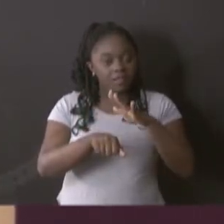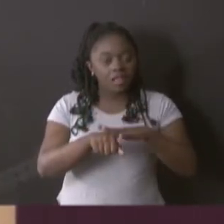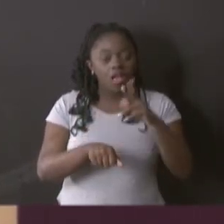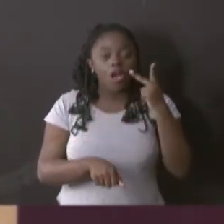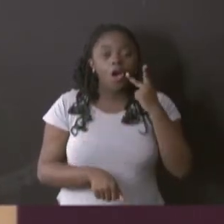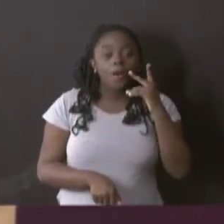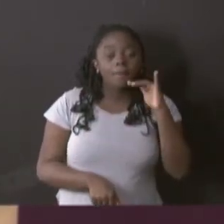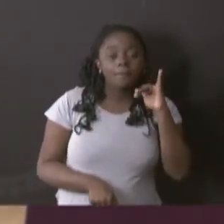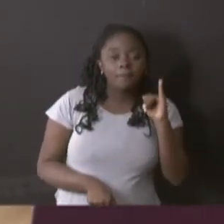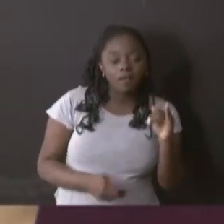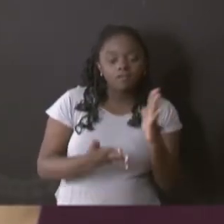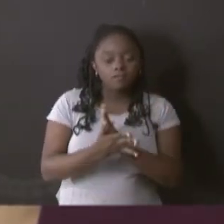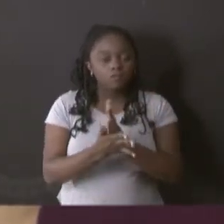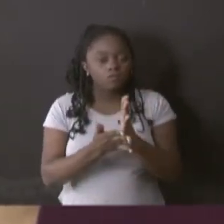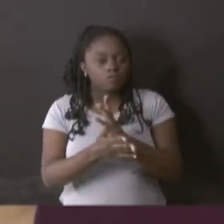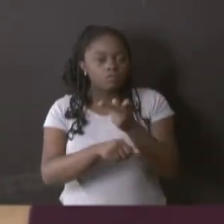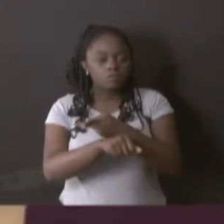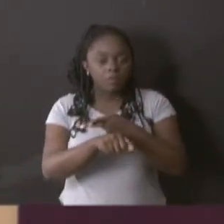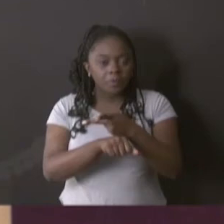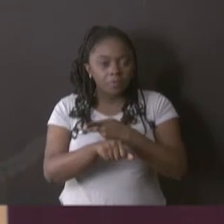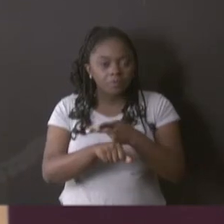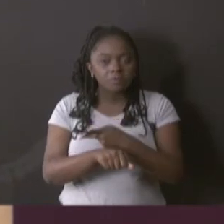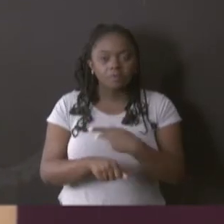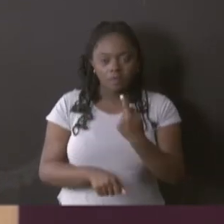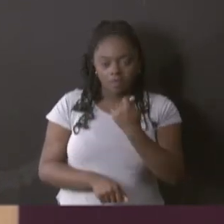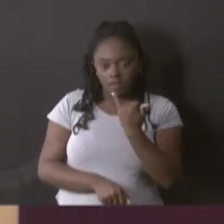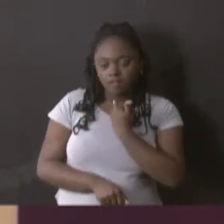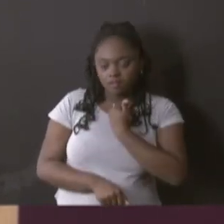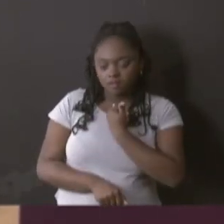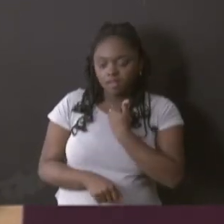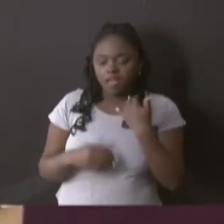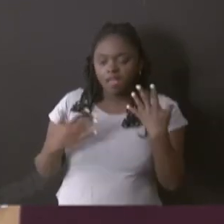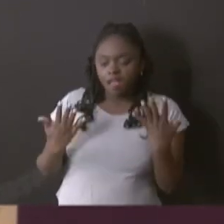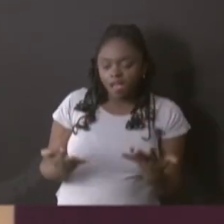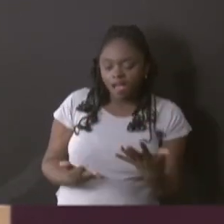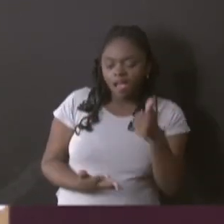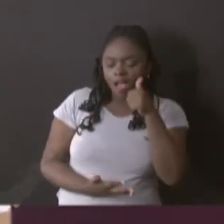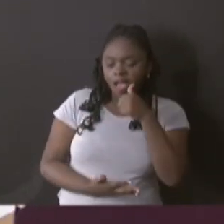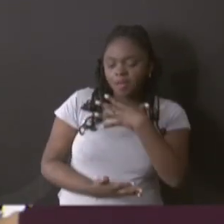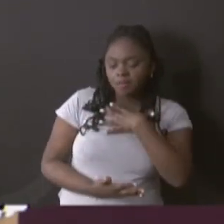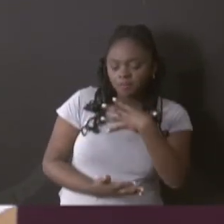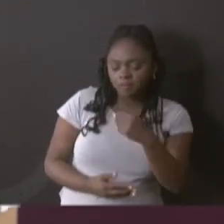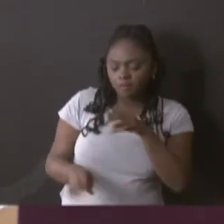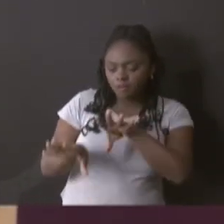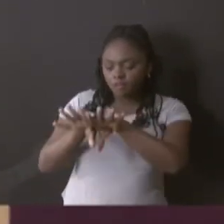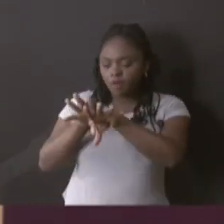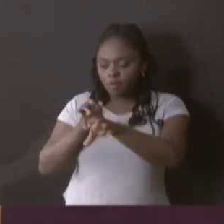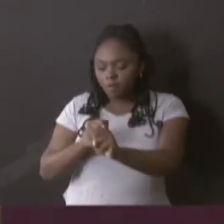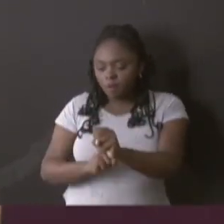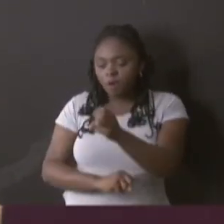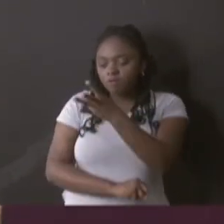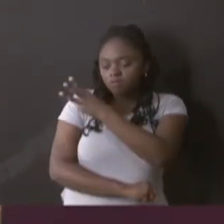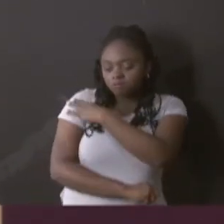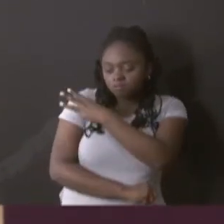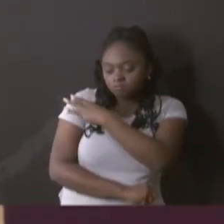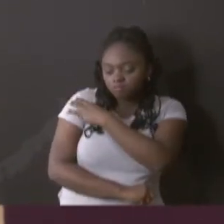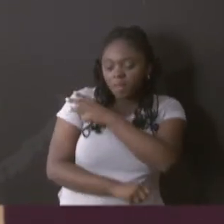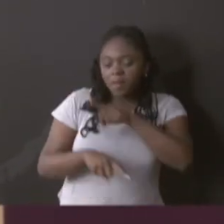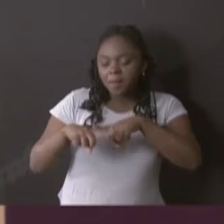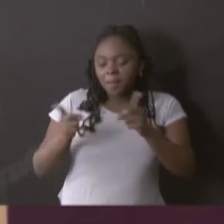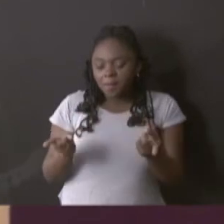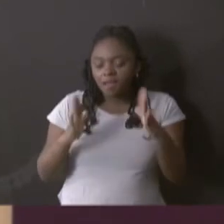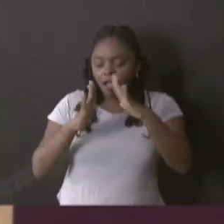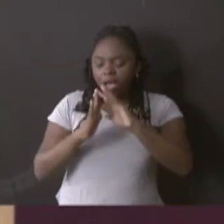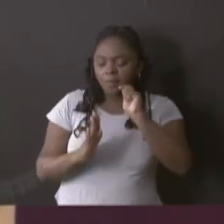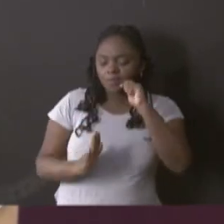que me procuram, olha, minha filha formou no ensino médio, tem 4, 5 anos, ela não vai na padaria sozinha. Então, aí eu começo a conversar,